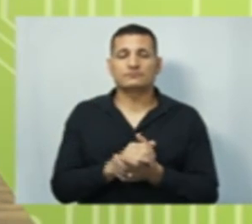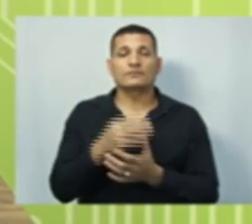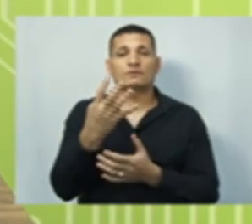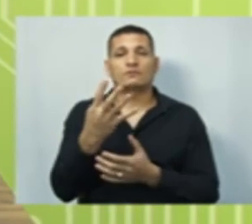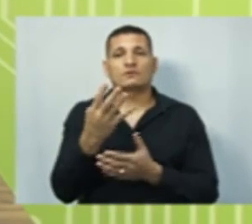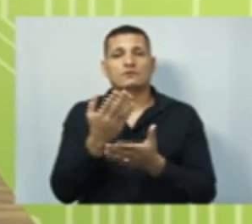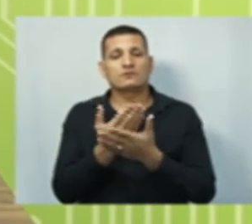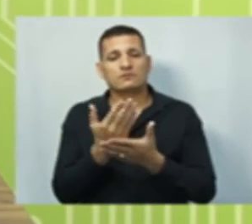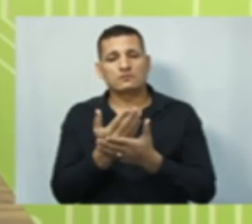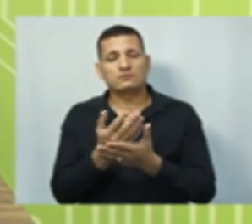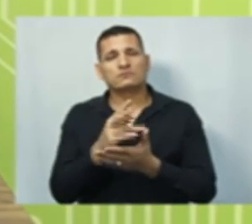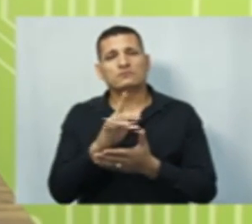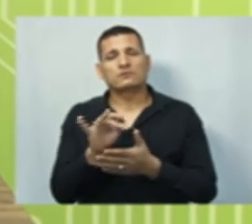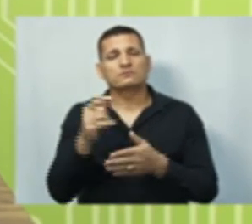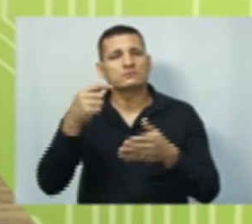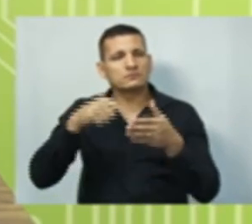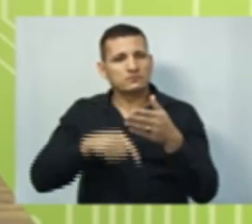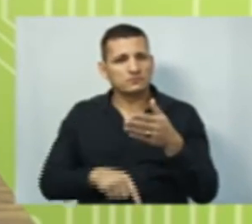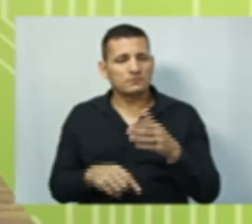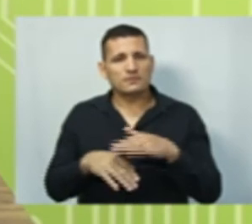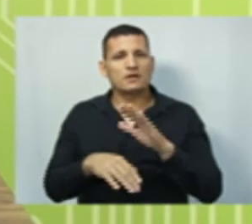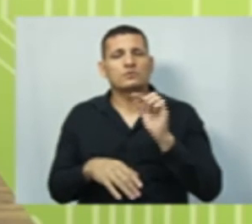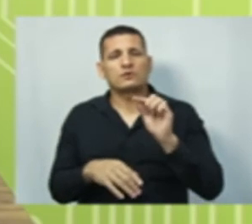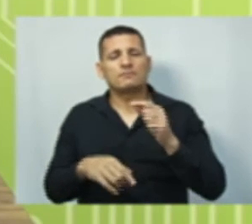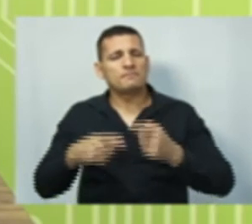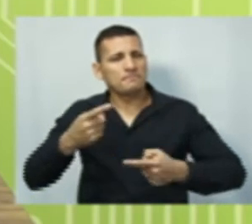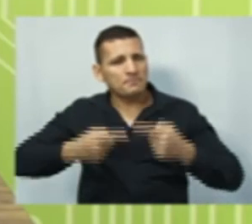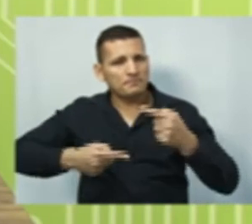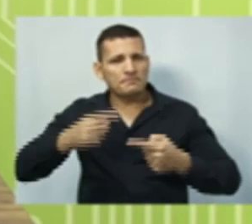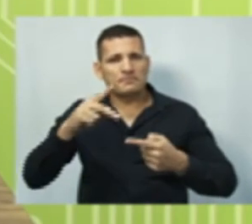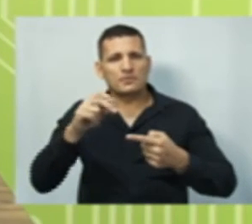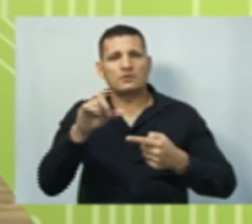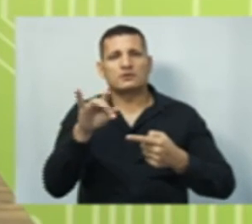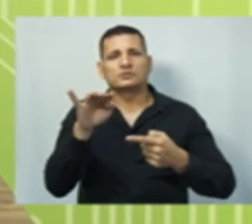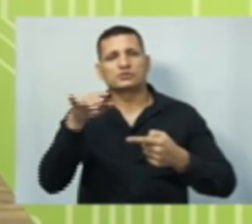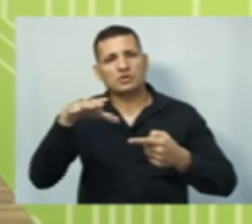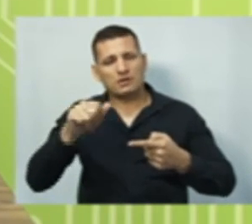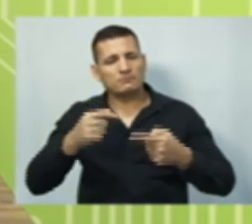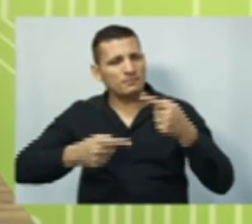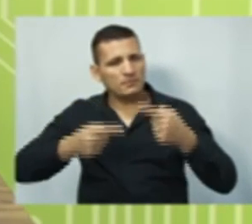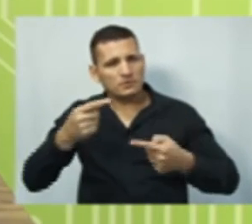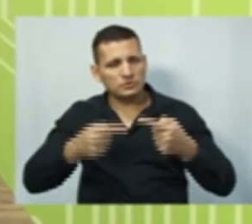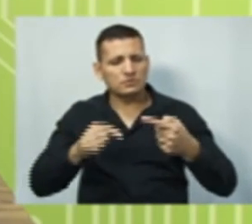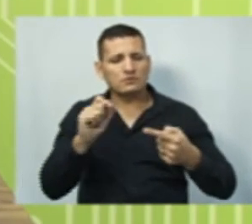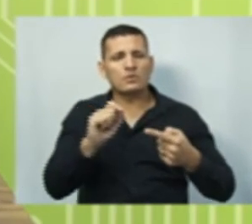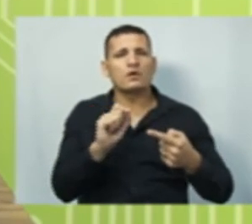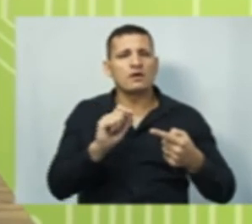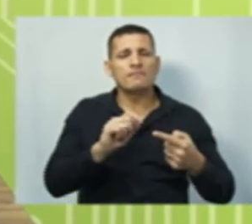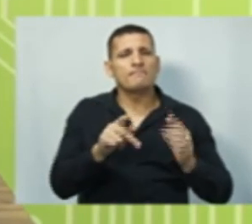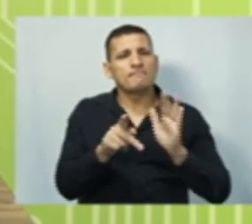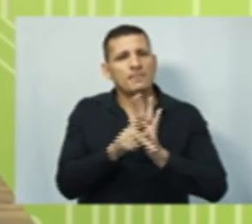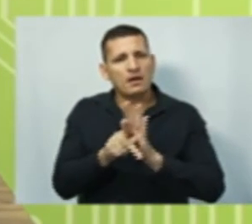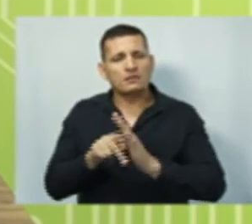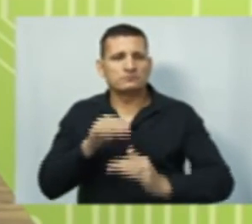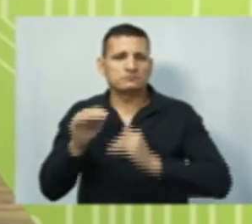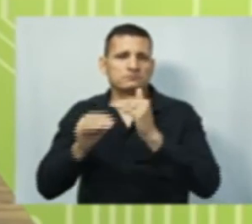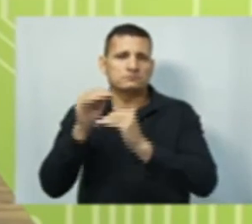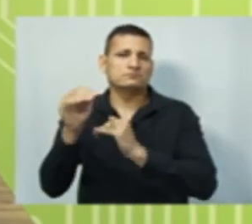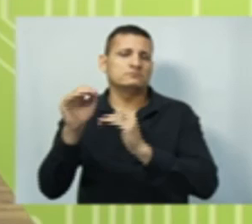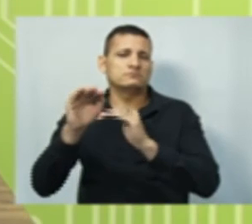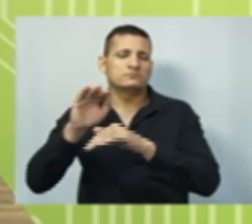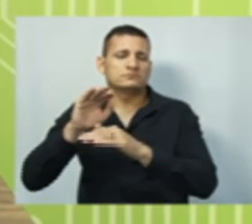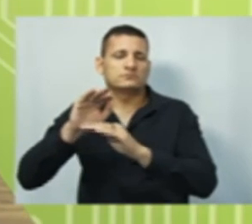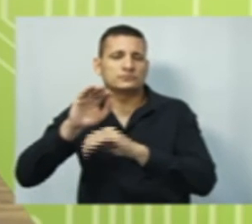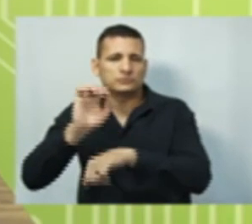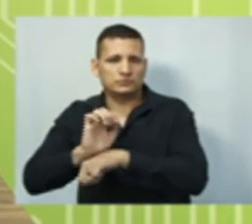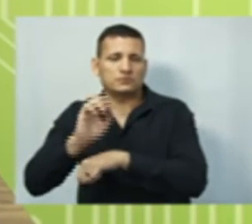vamos abordar profundamente essa questão das políticas públicas que são construídas para desenvolver o estado de Rondônia. Então a